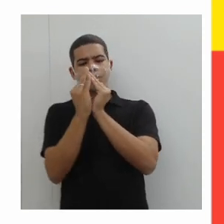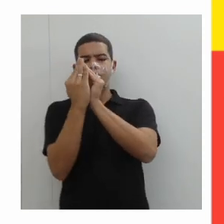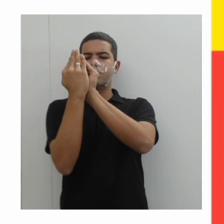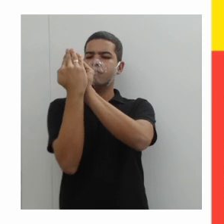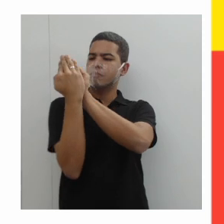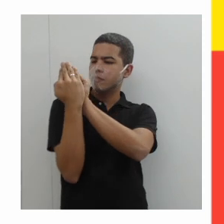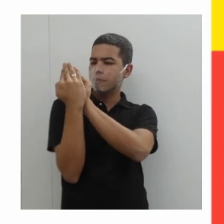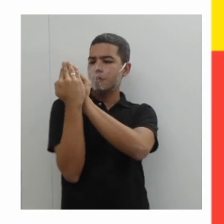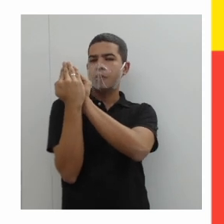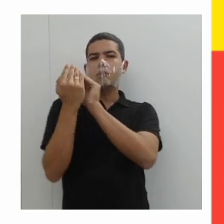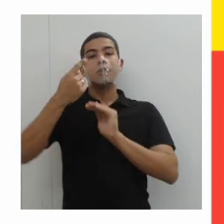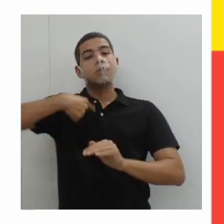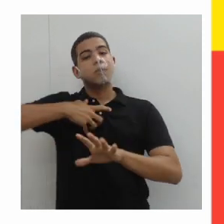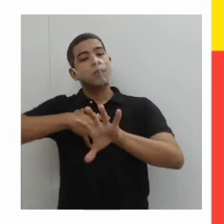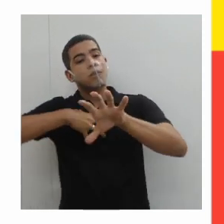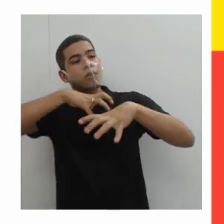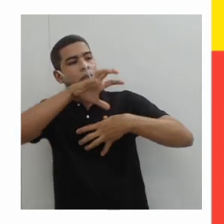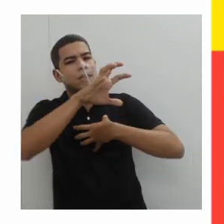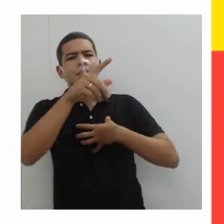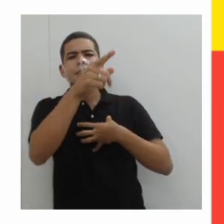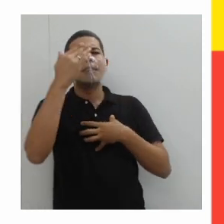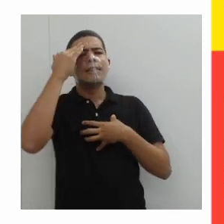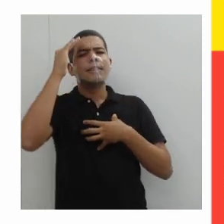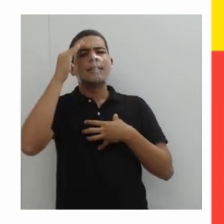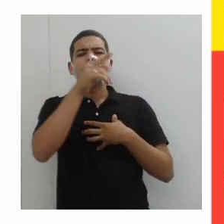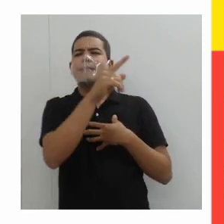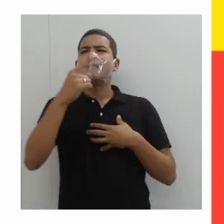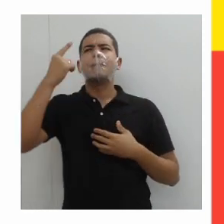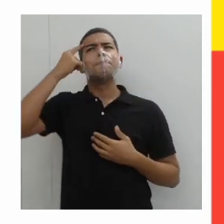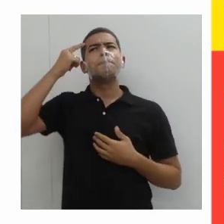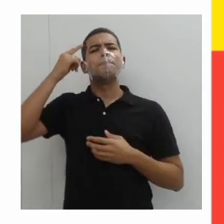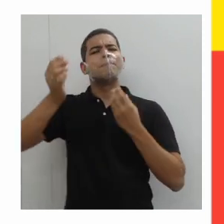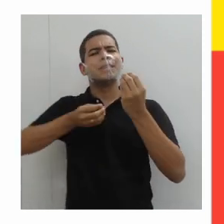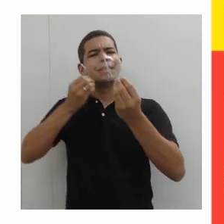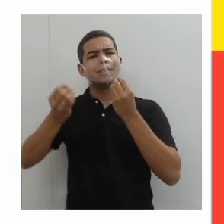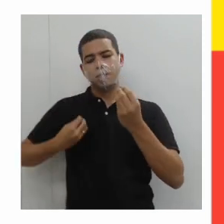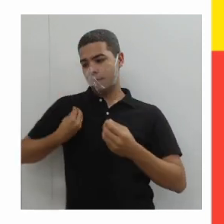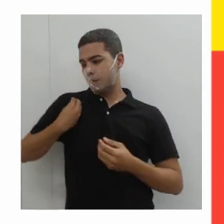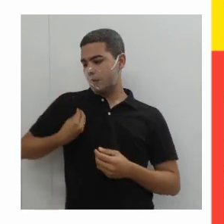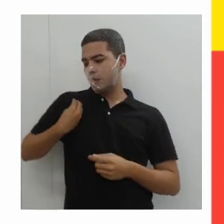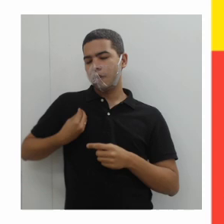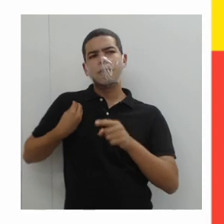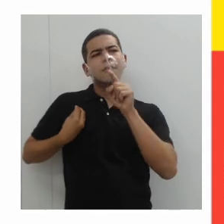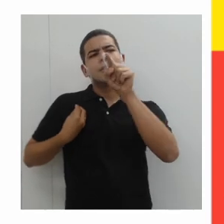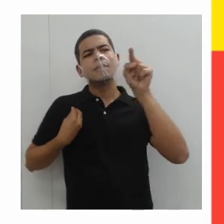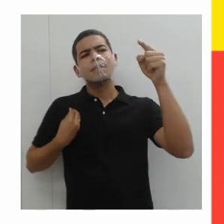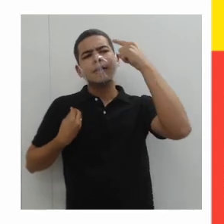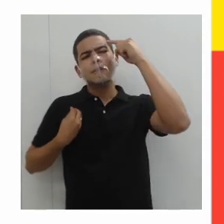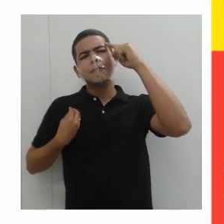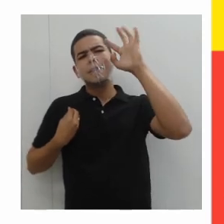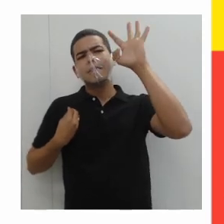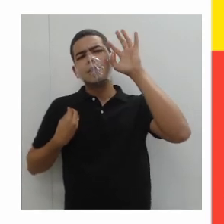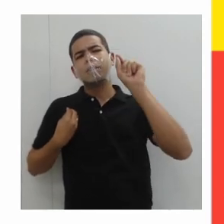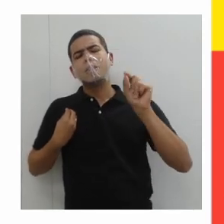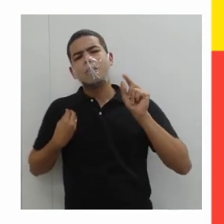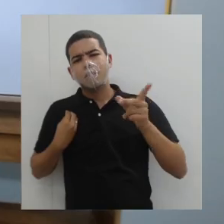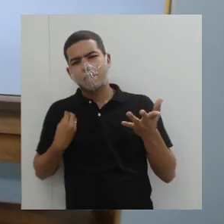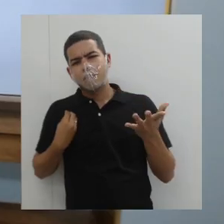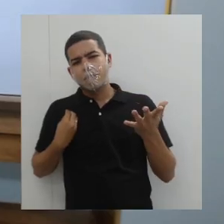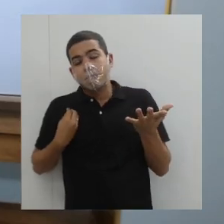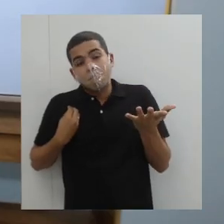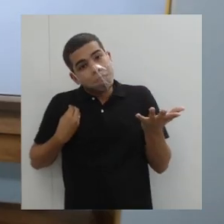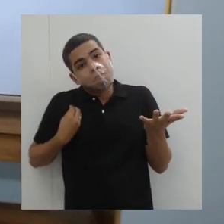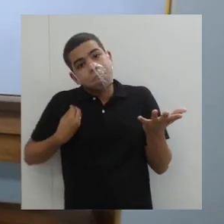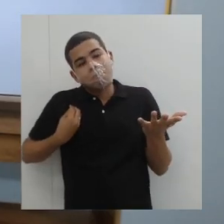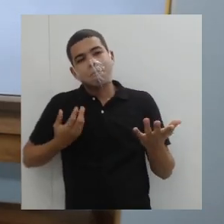se colocar no lugar do outro e entender como é que esse outro pensa, como é que a vida funciona para outras pessoas que não para a